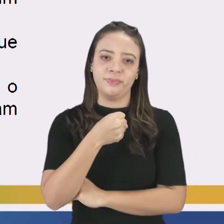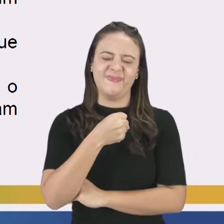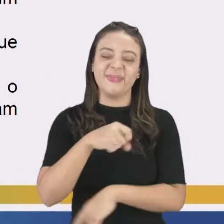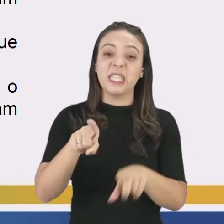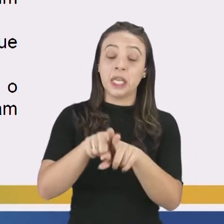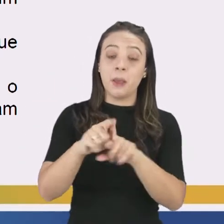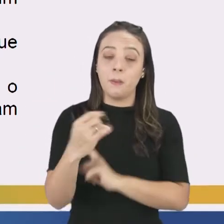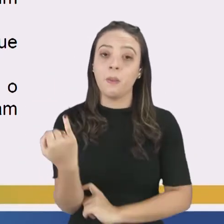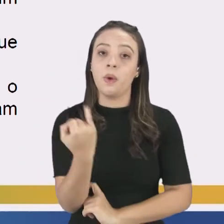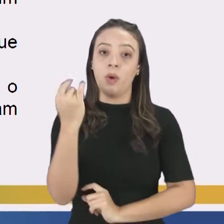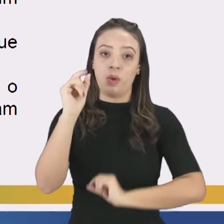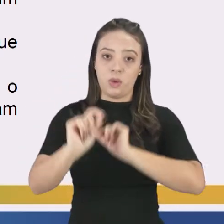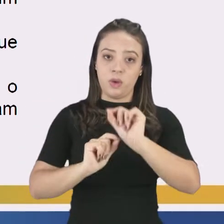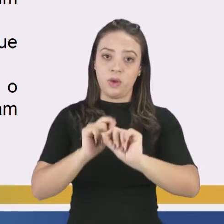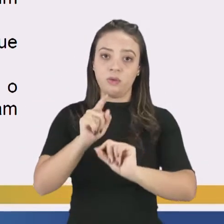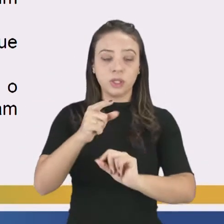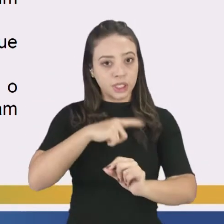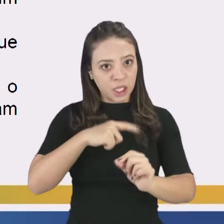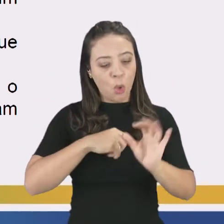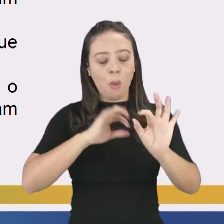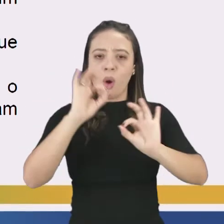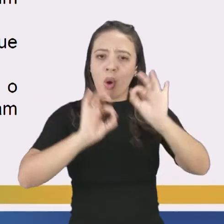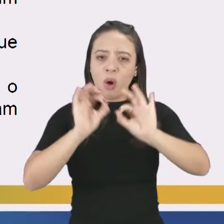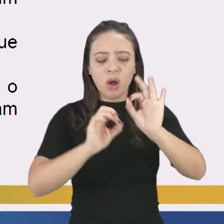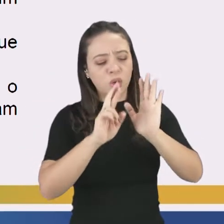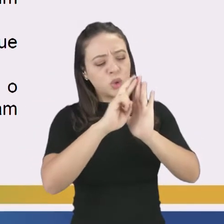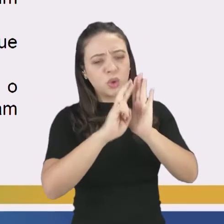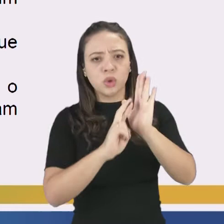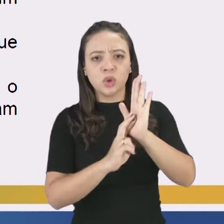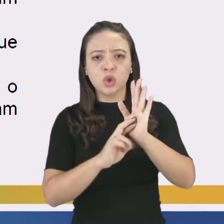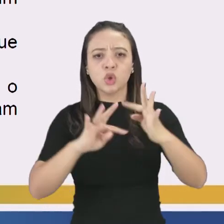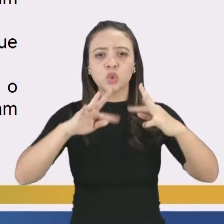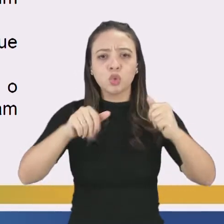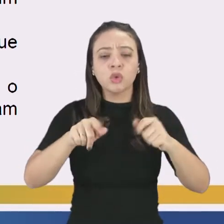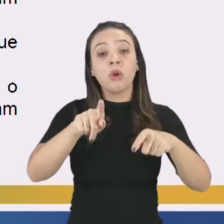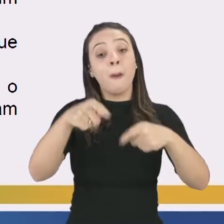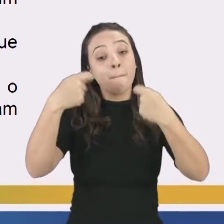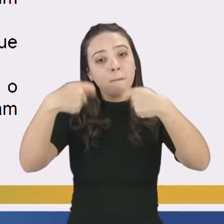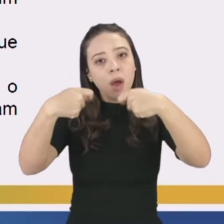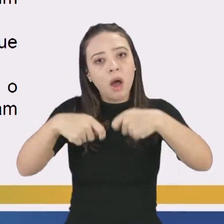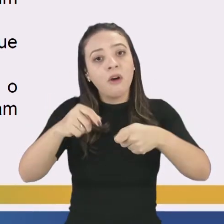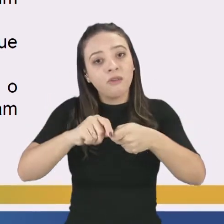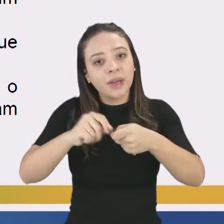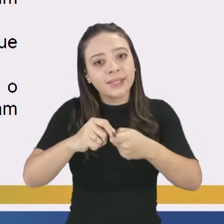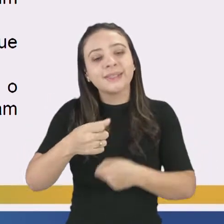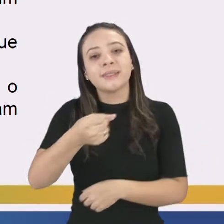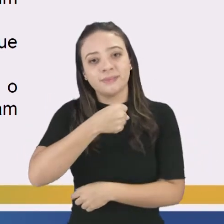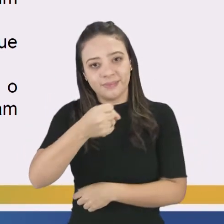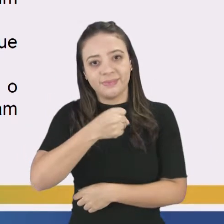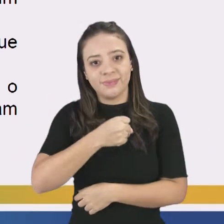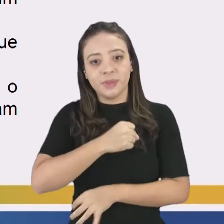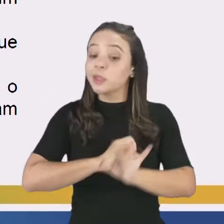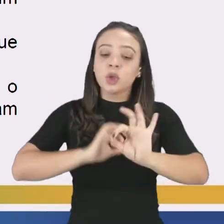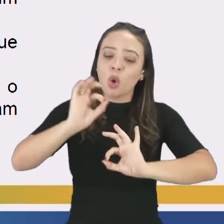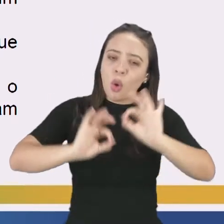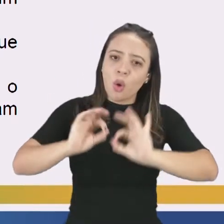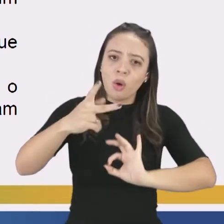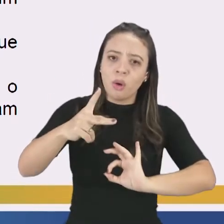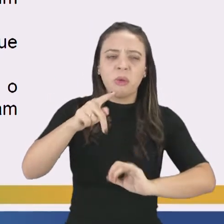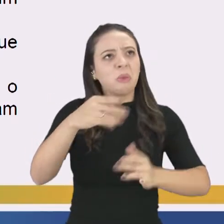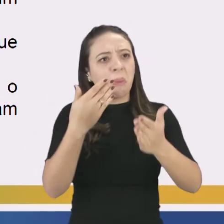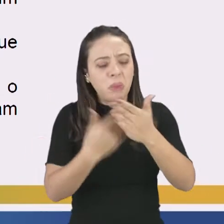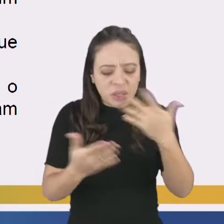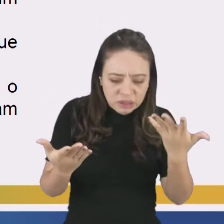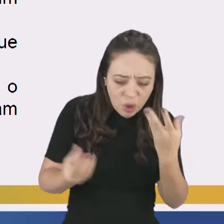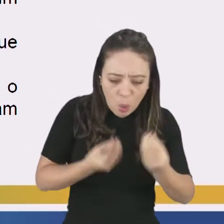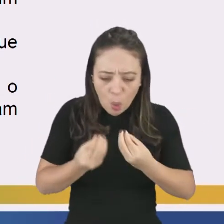ponto importante é você fazer um roteiro, ou seja, aquilo que vai te nortear durante a entrevista, o seu planejamento, para você não se